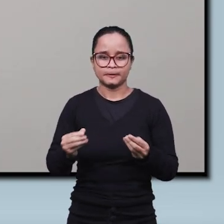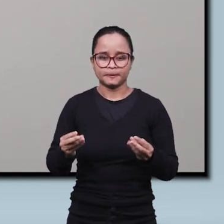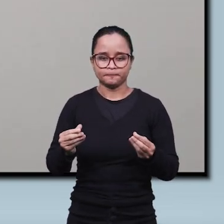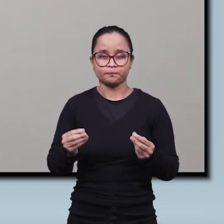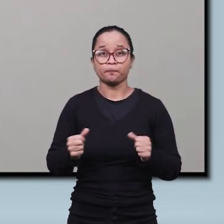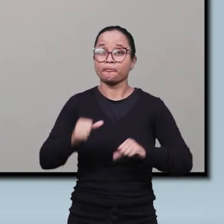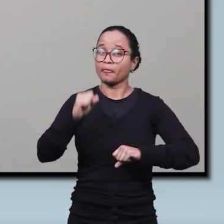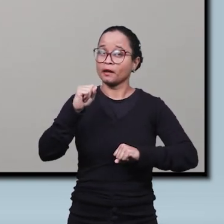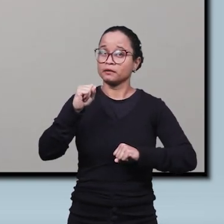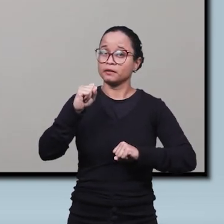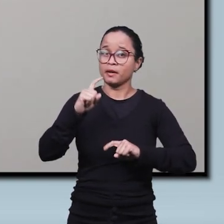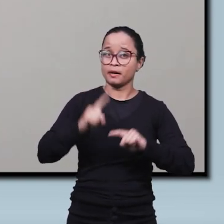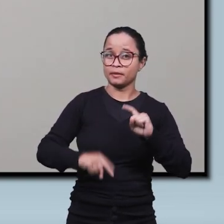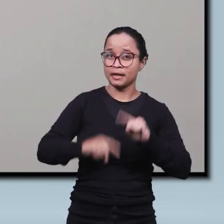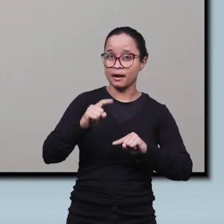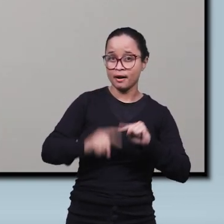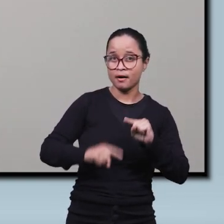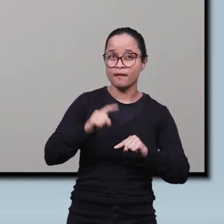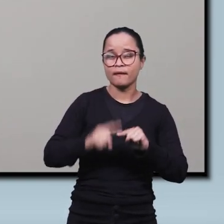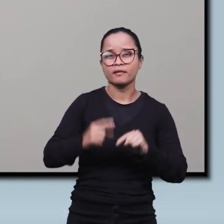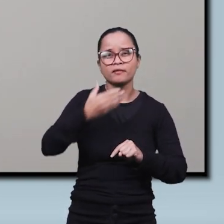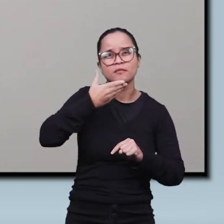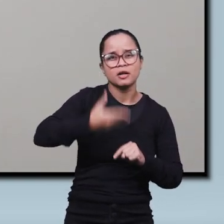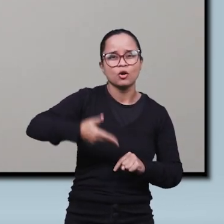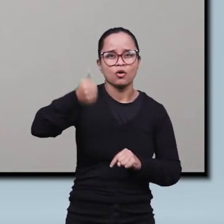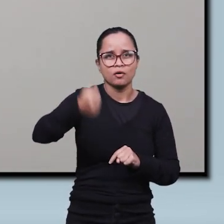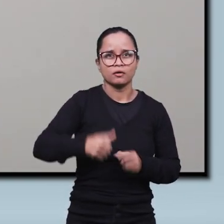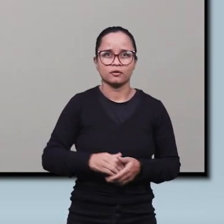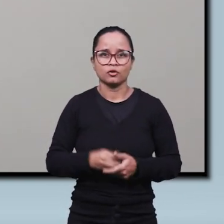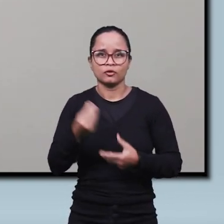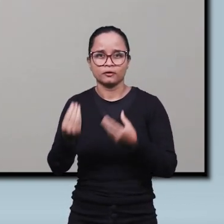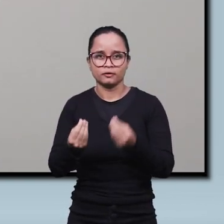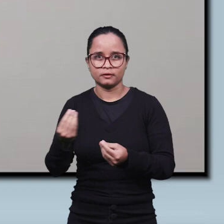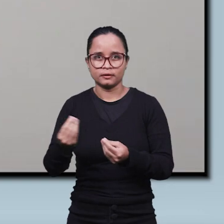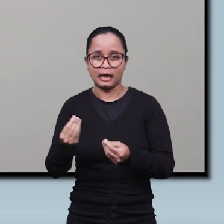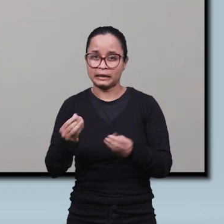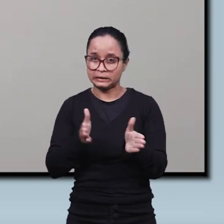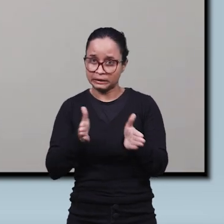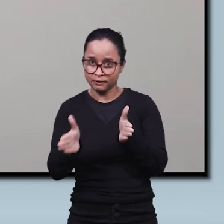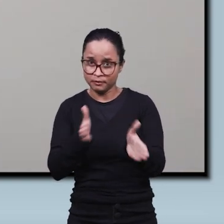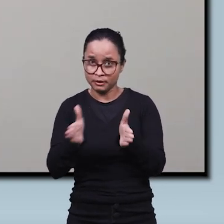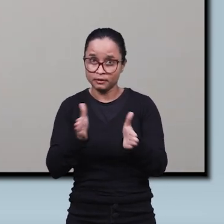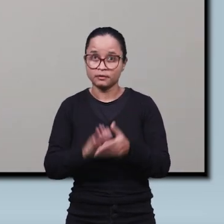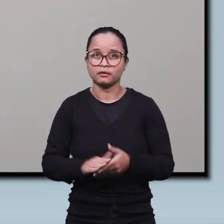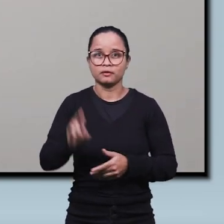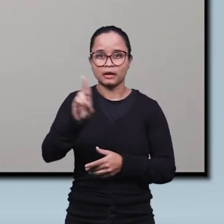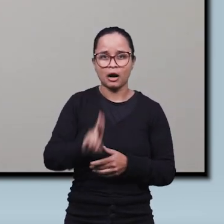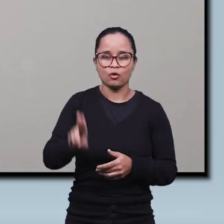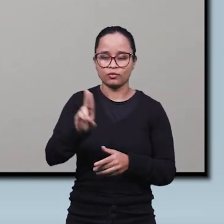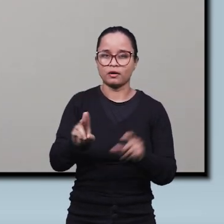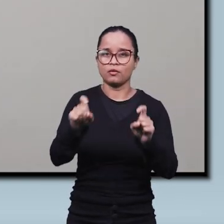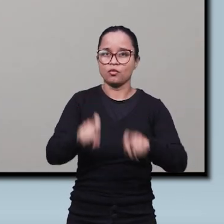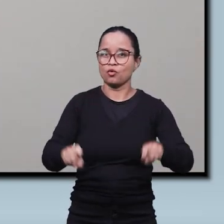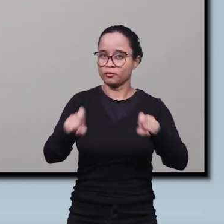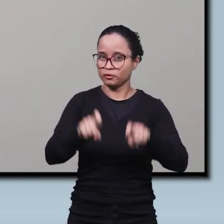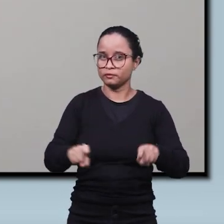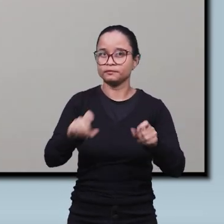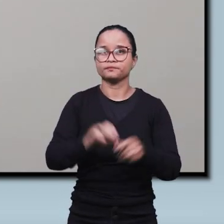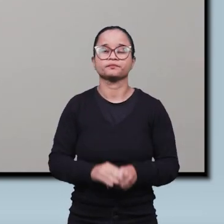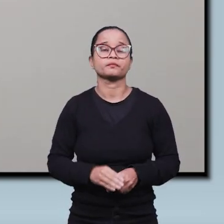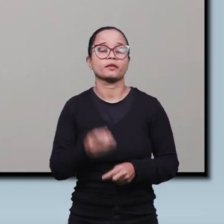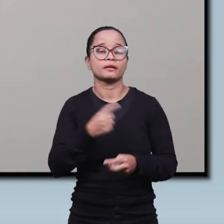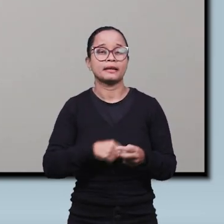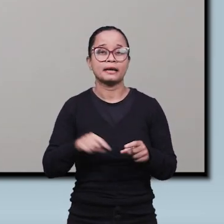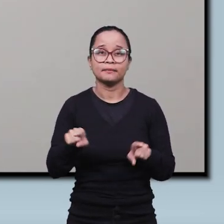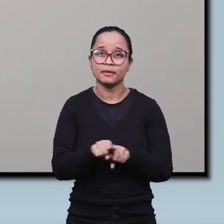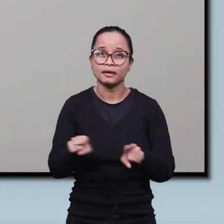em materiais que melhoram o acesso daqueles de acessibilidade ao uso do computador. Nós